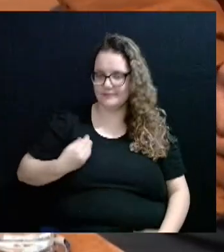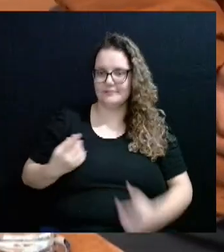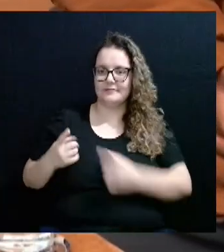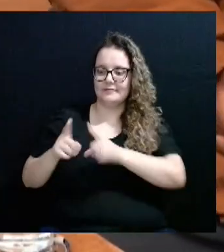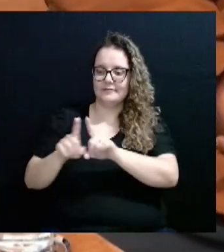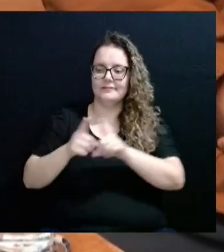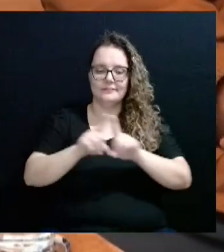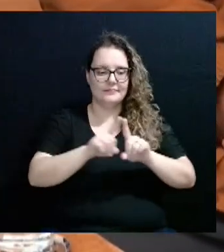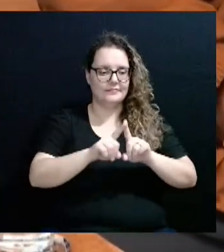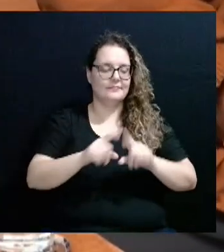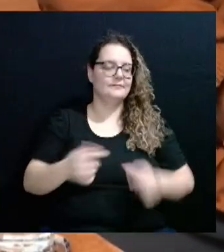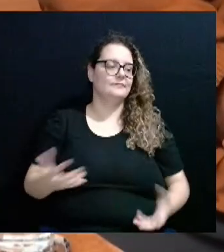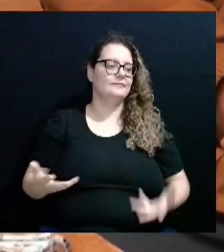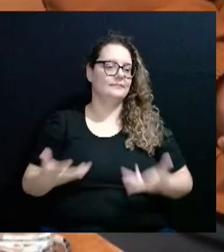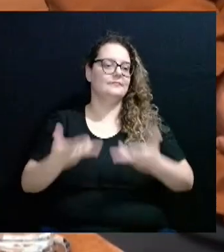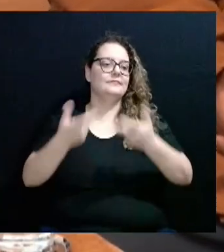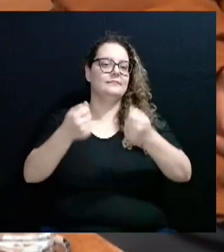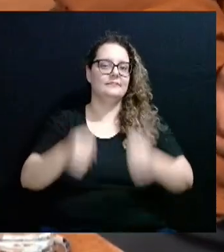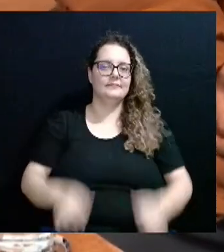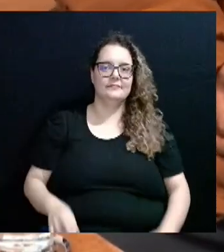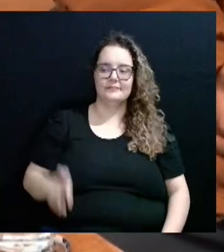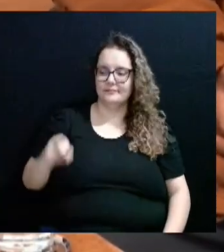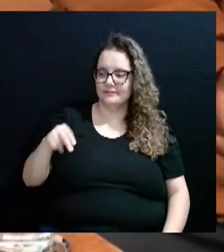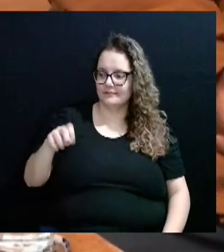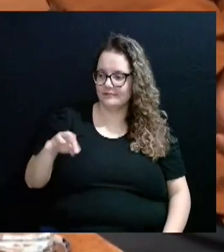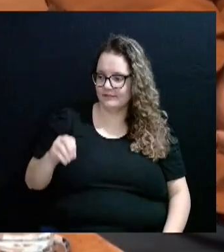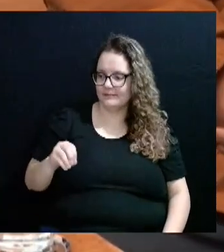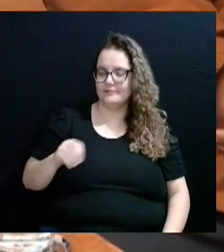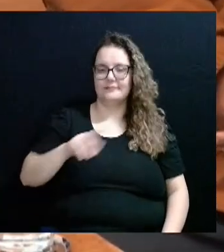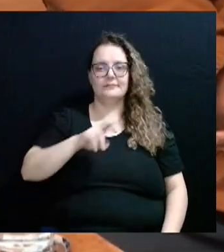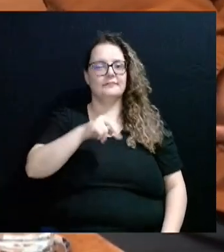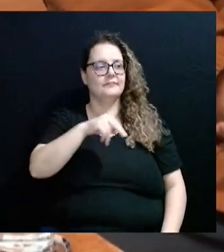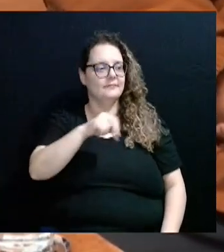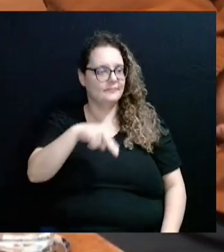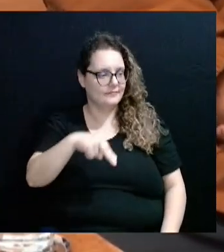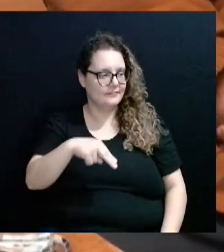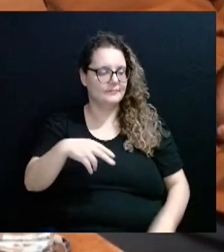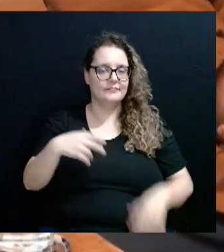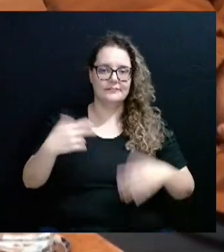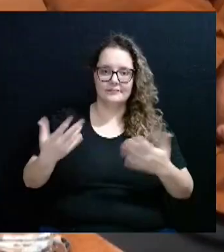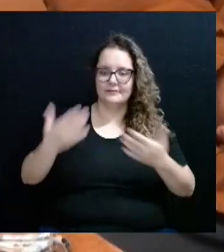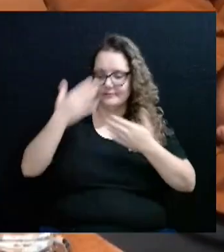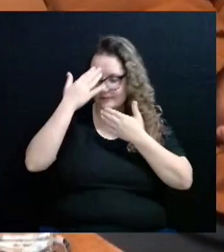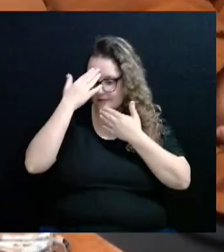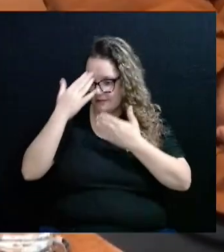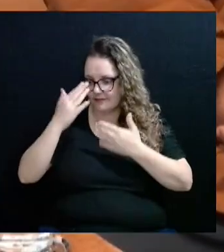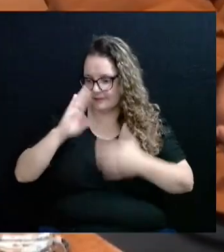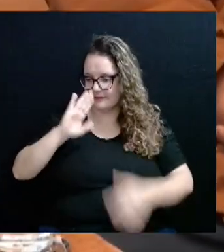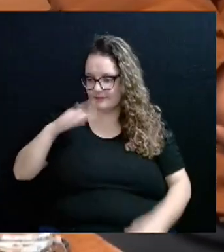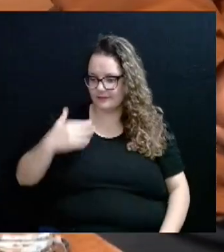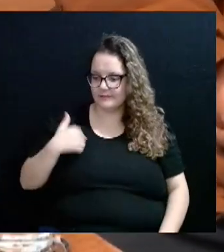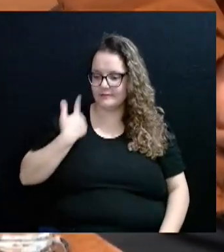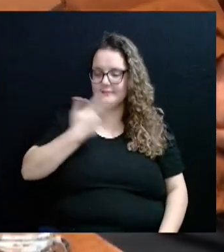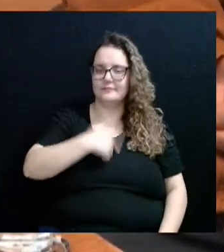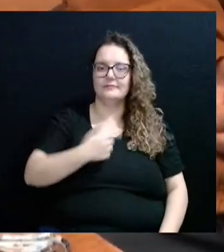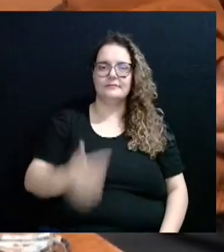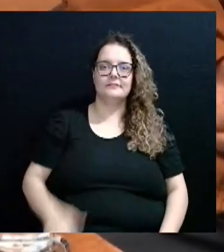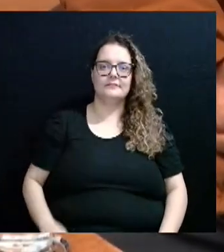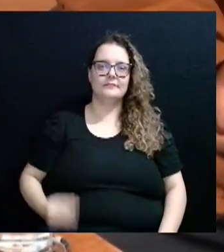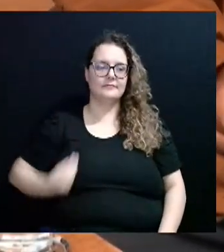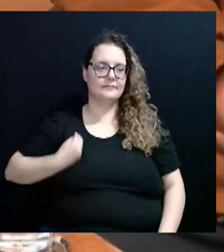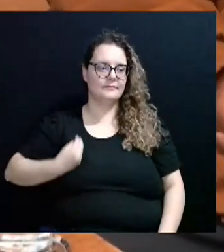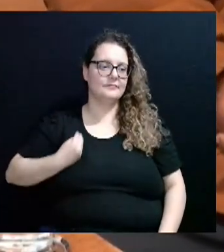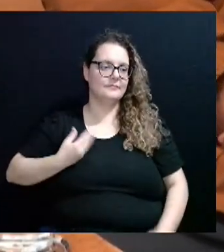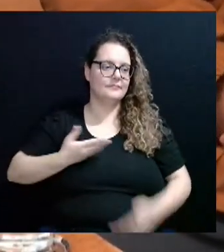ilustres, Renato, Renan, enfim, obrigado por nos honrar com a presença de vocês.